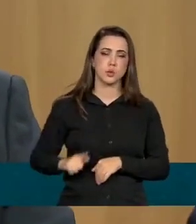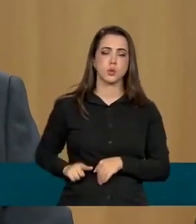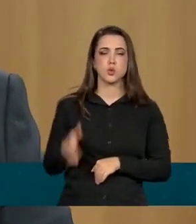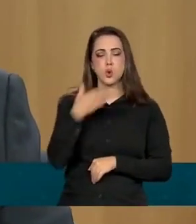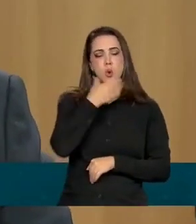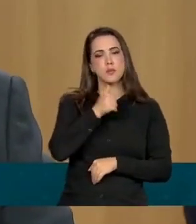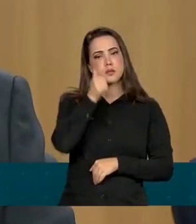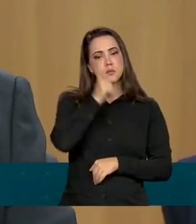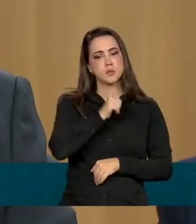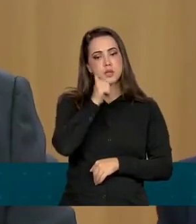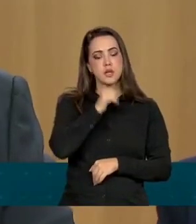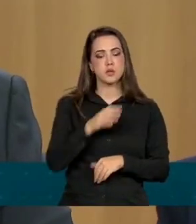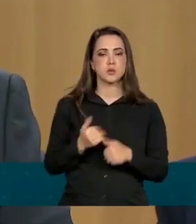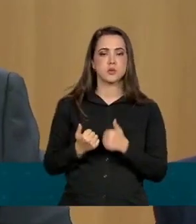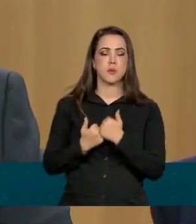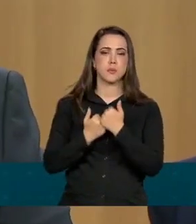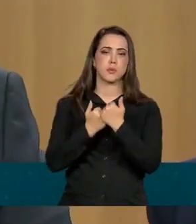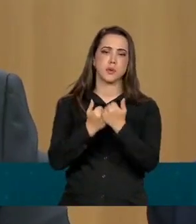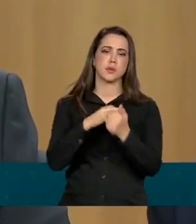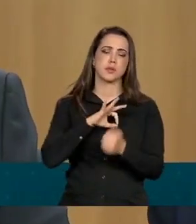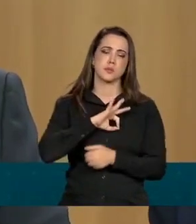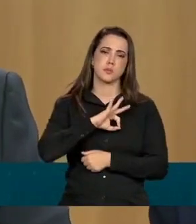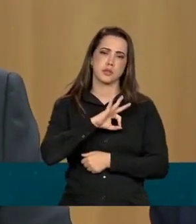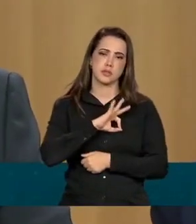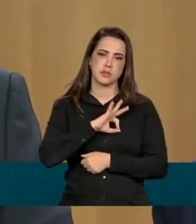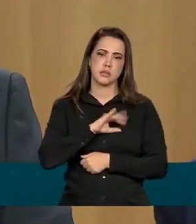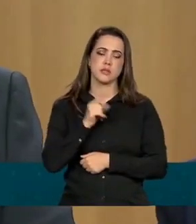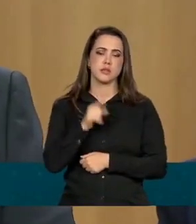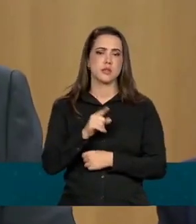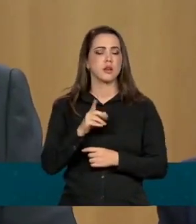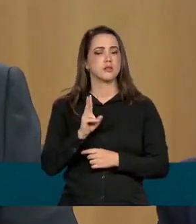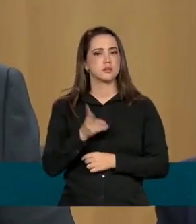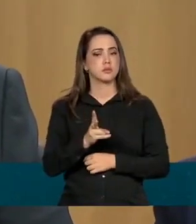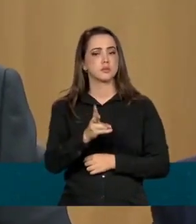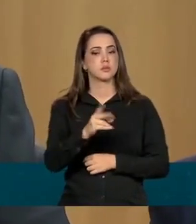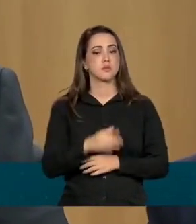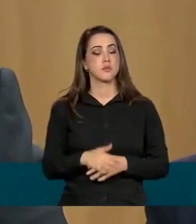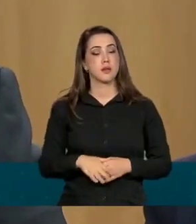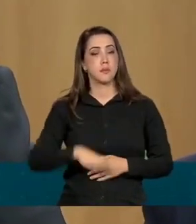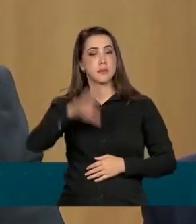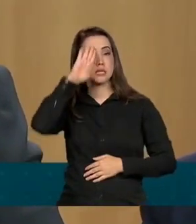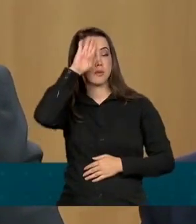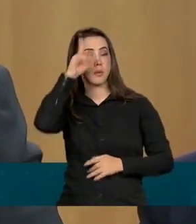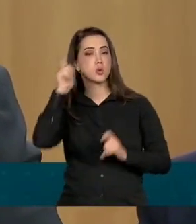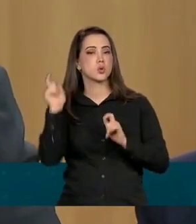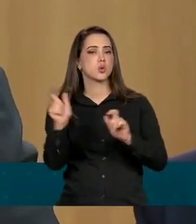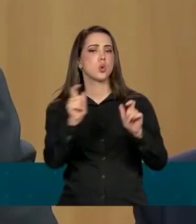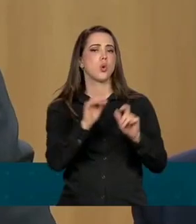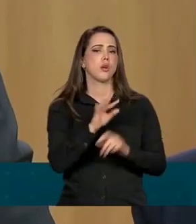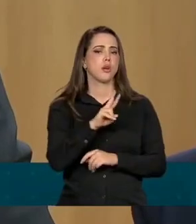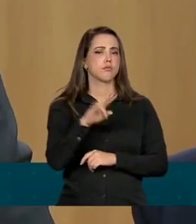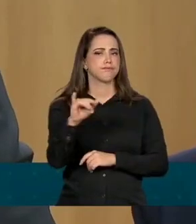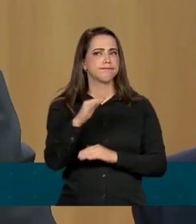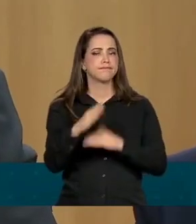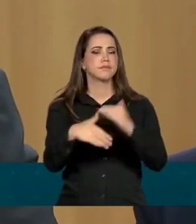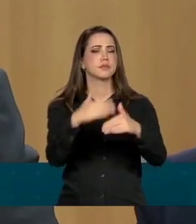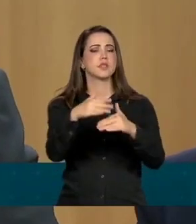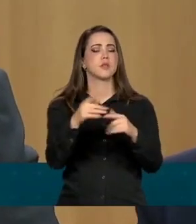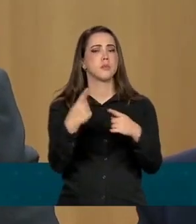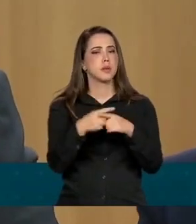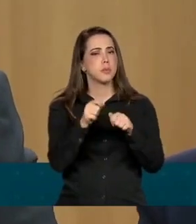governadoras o reforço do policiamento ostensivo, principalmente nos próximos dias, em razão